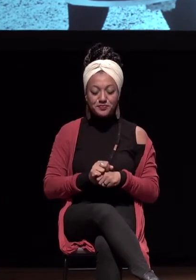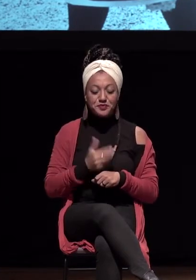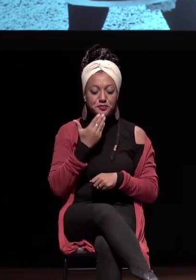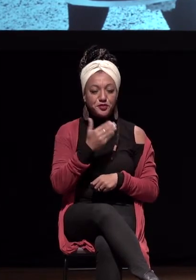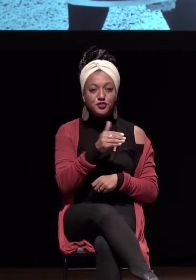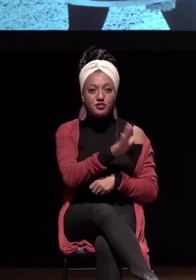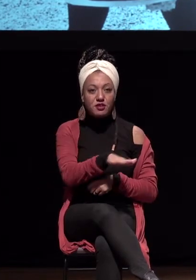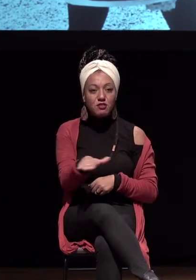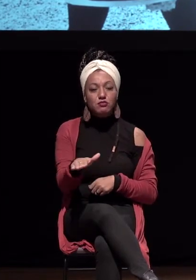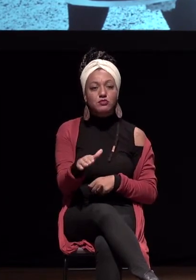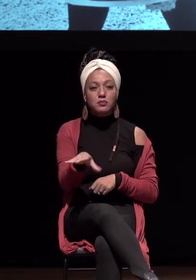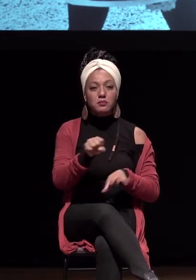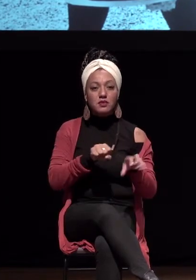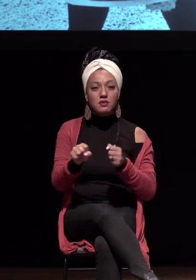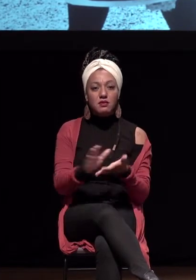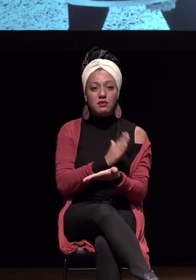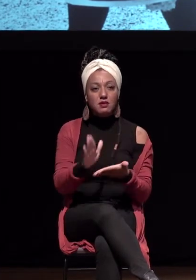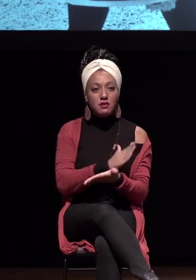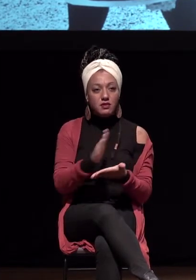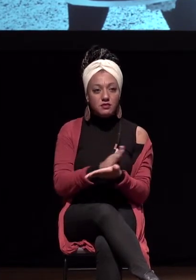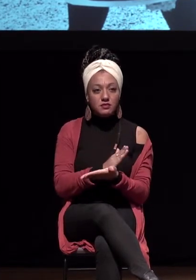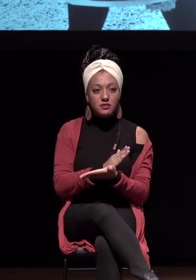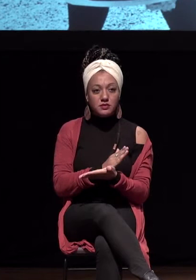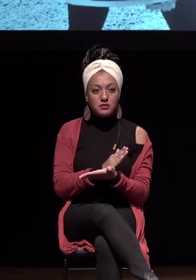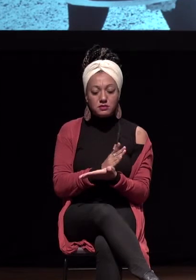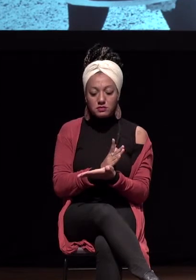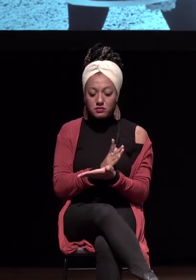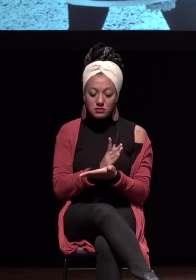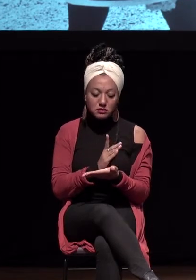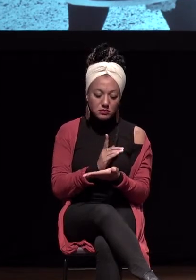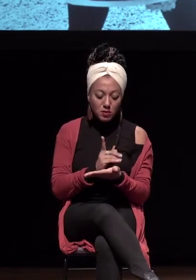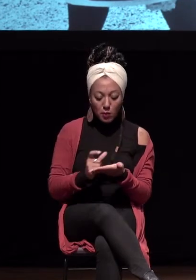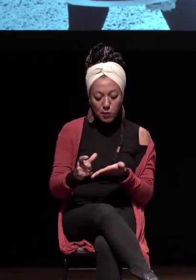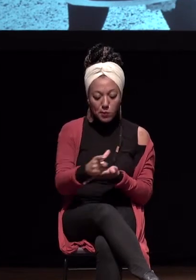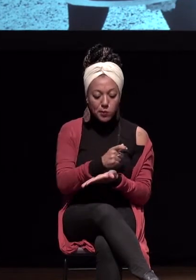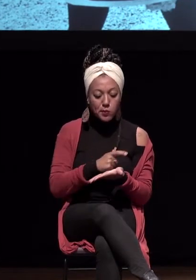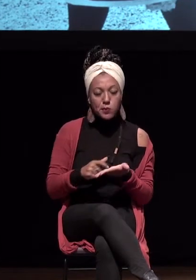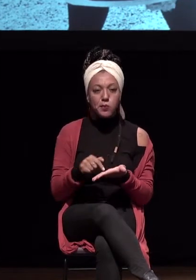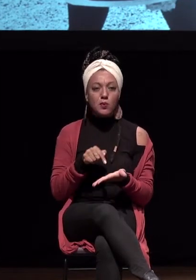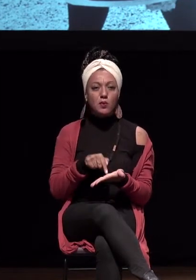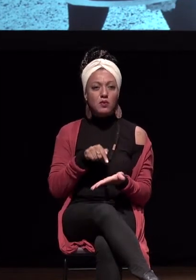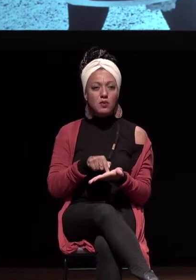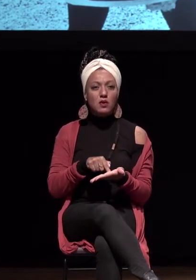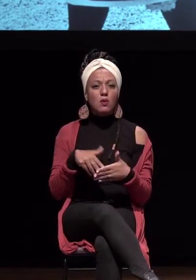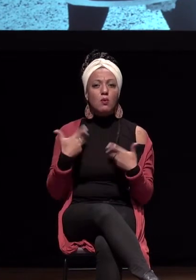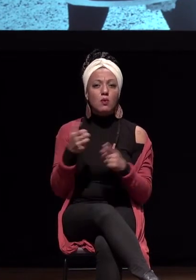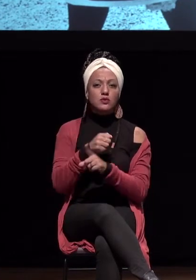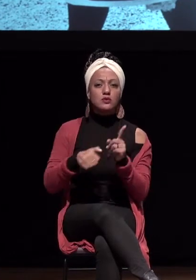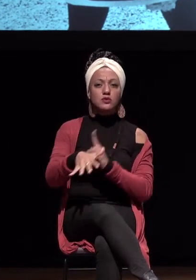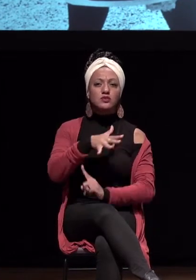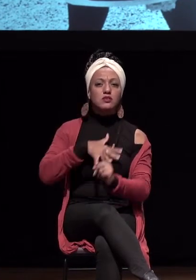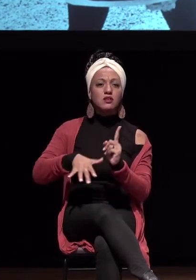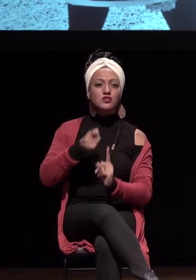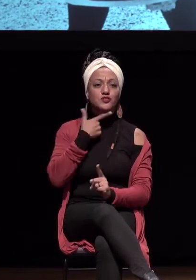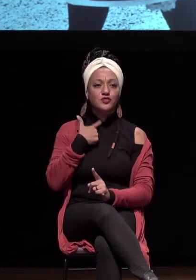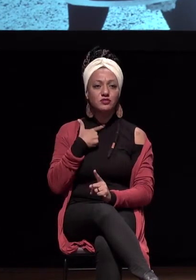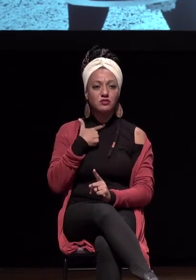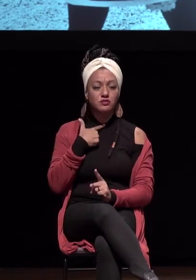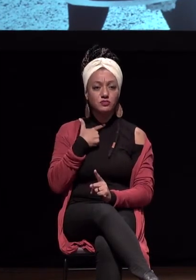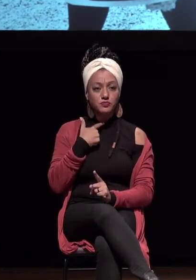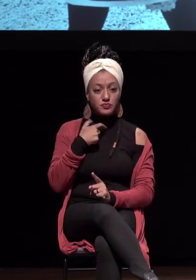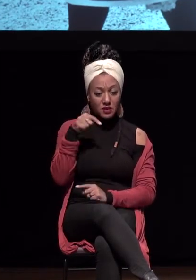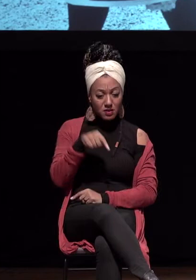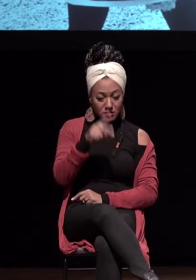a gente construiu qual a sociedade que a gente quer. Quem é a gente dentro dessa história? E eu também, no 6º